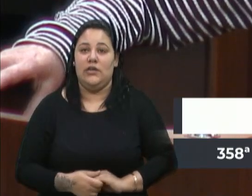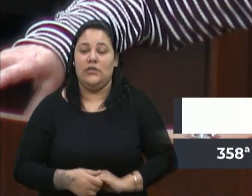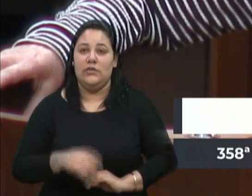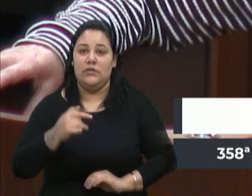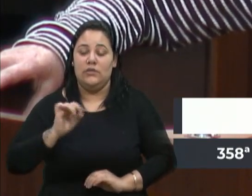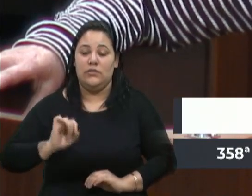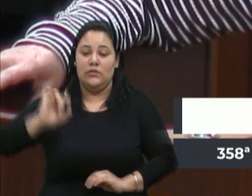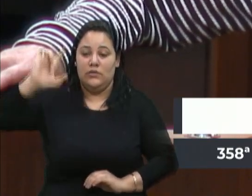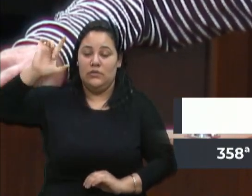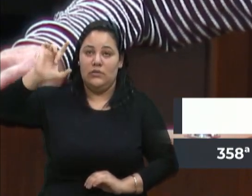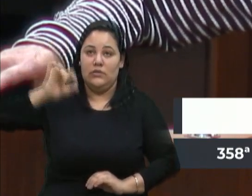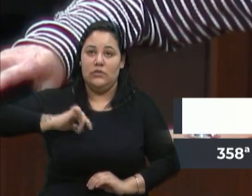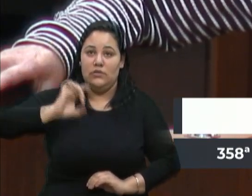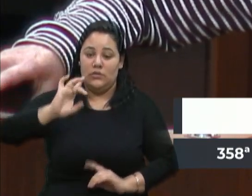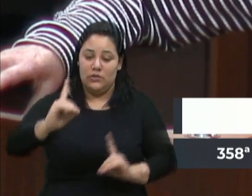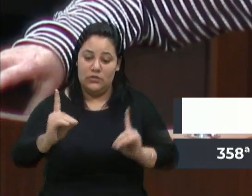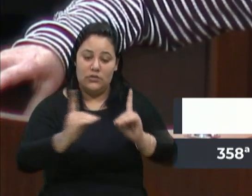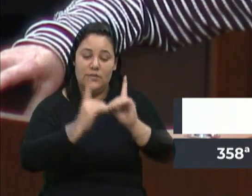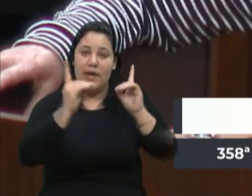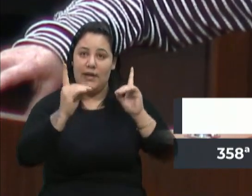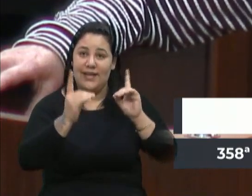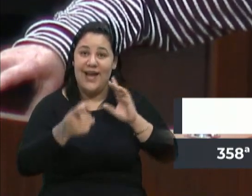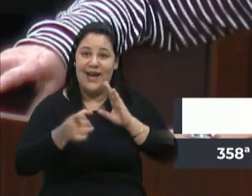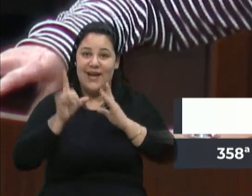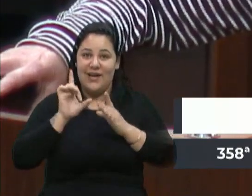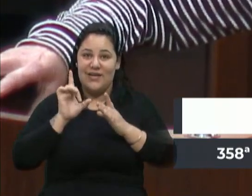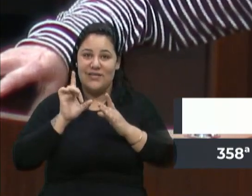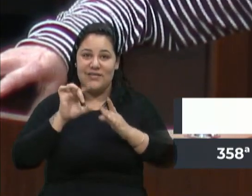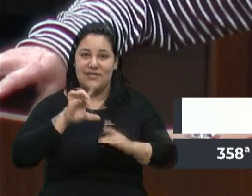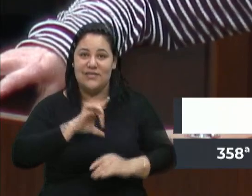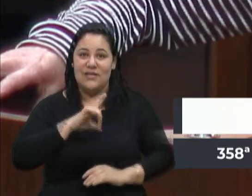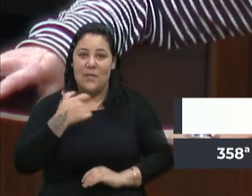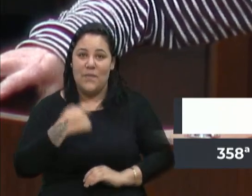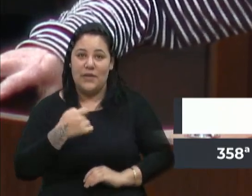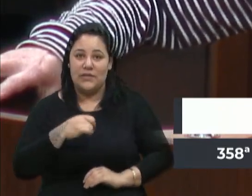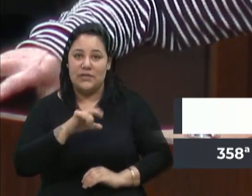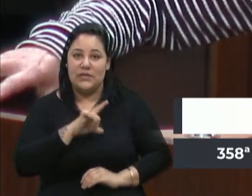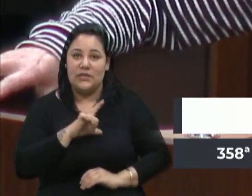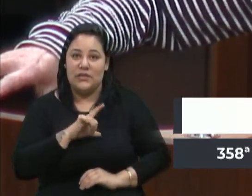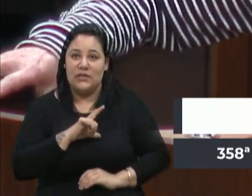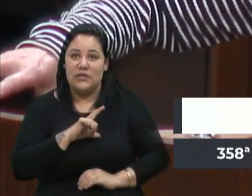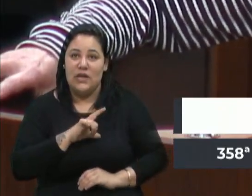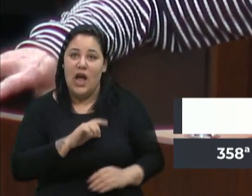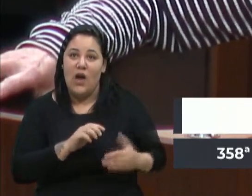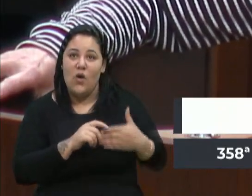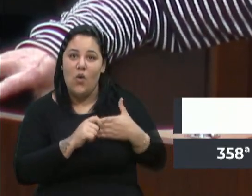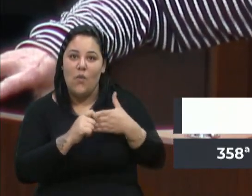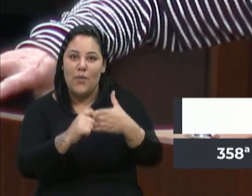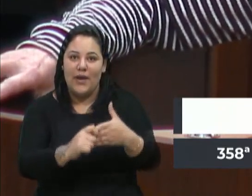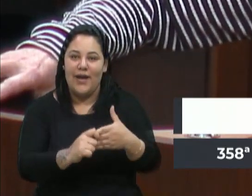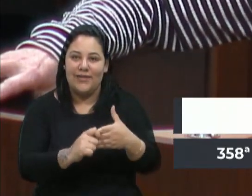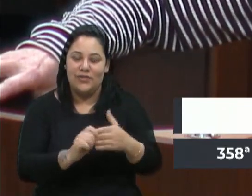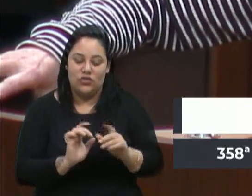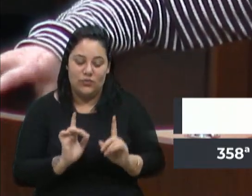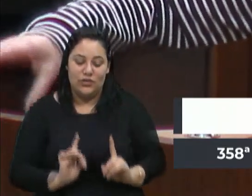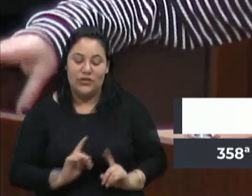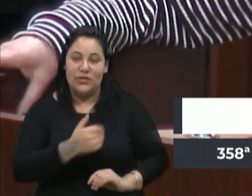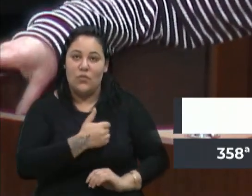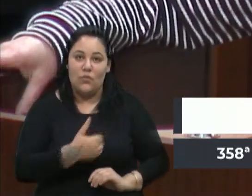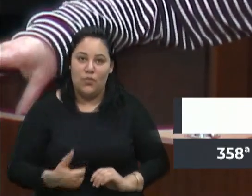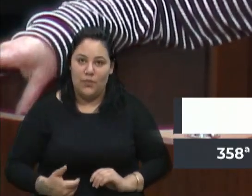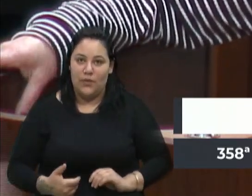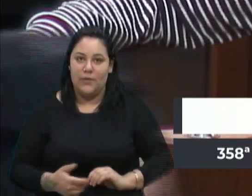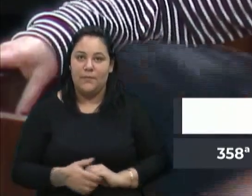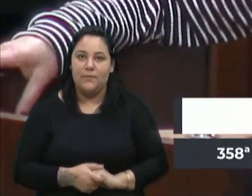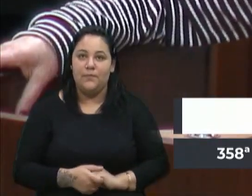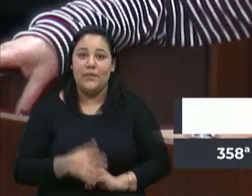Só que o diagnóstico precoce, ele tem que vir acompanhado de uma gestão pública